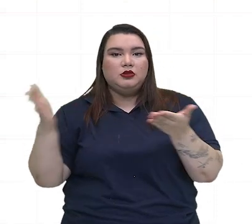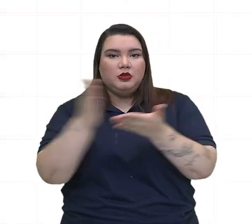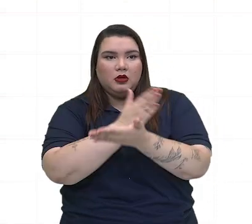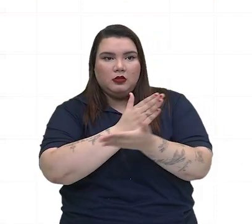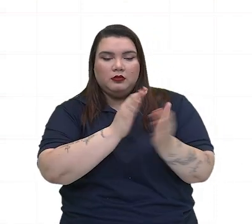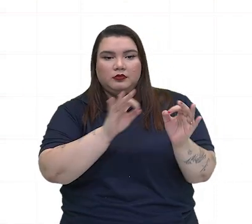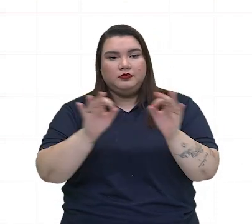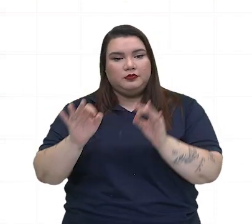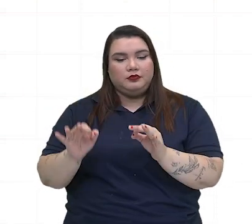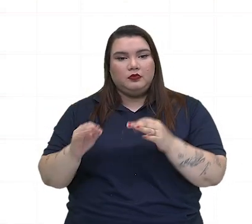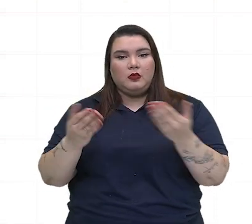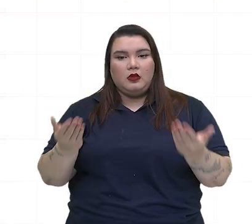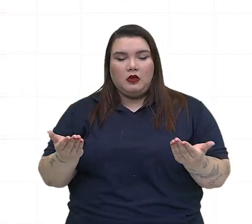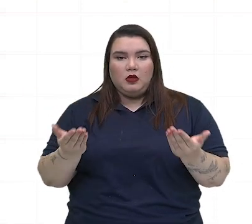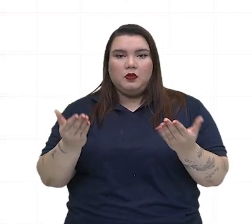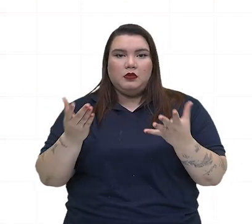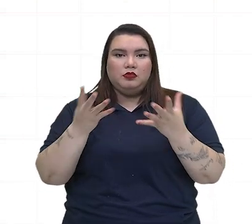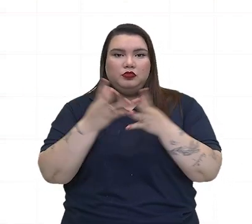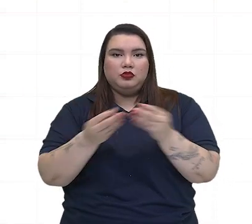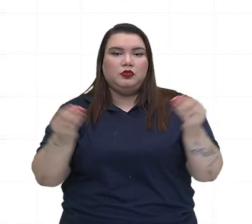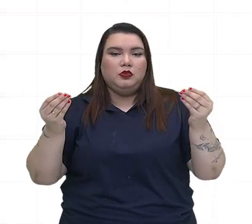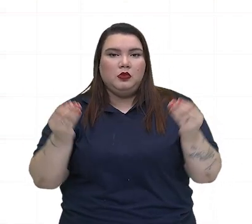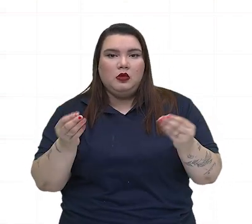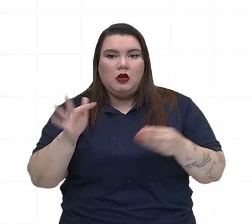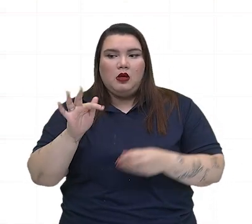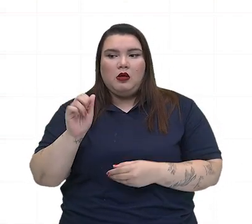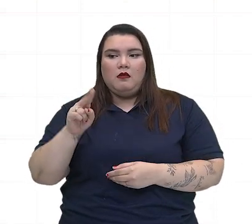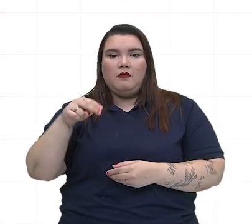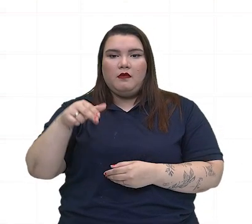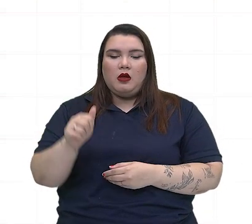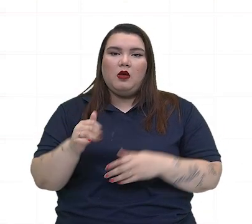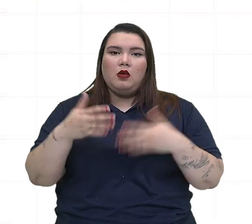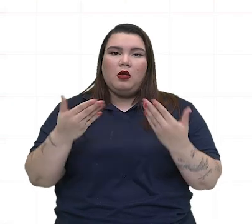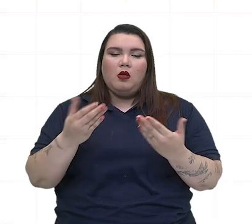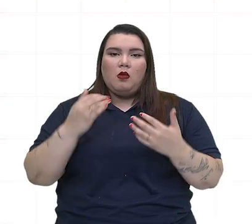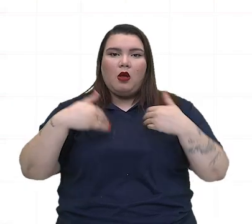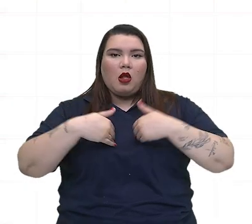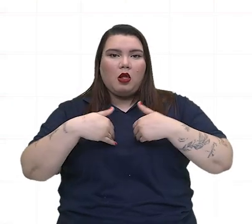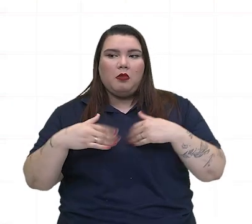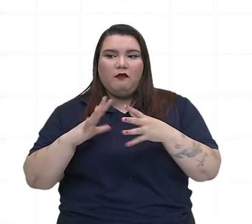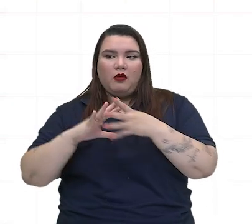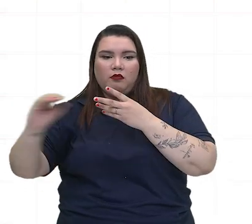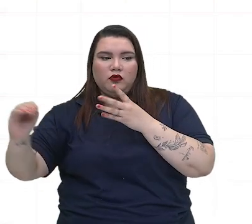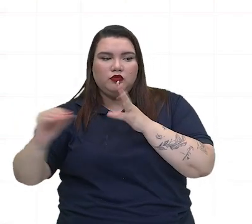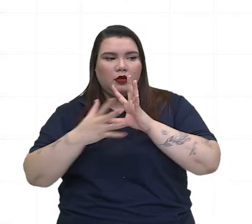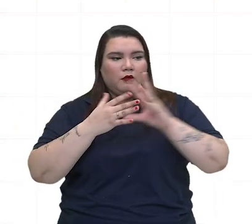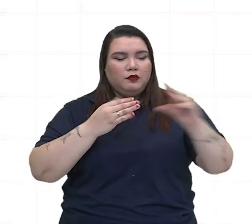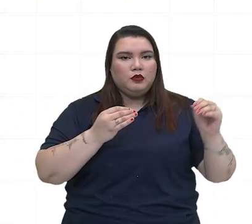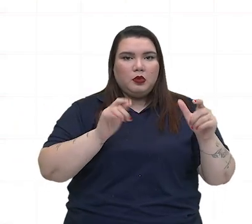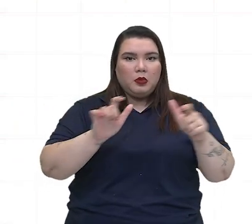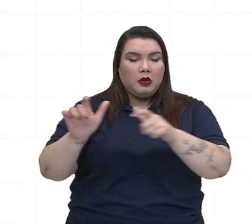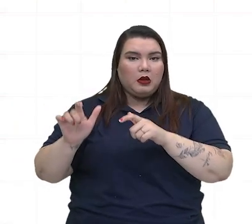nós vamos ter a fuga da fauna, onde os animais eles vão se refugiar para outras áreas.